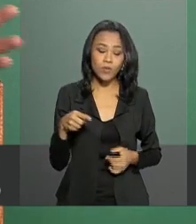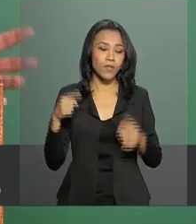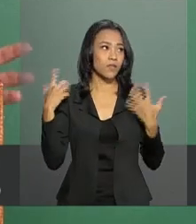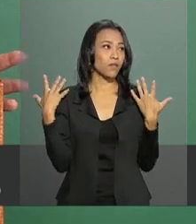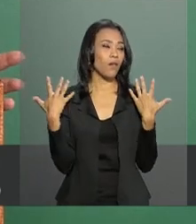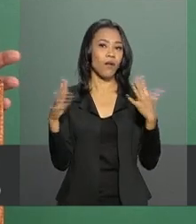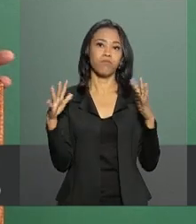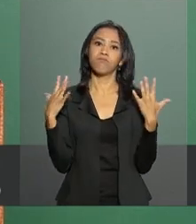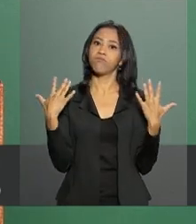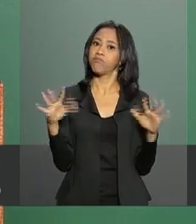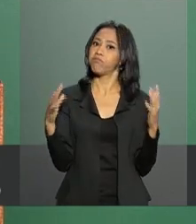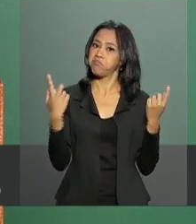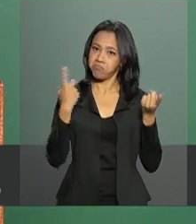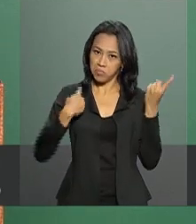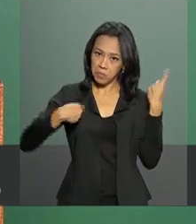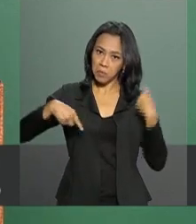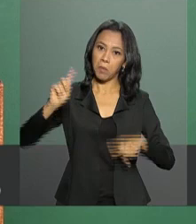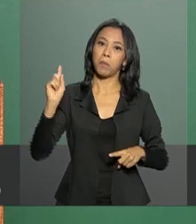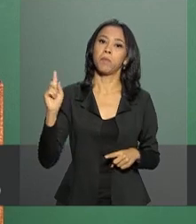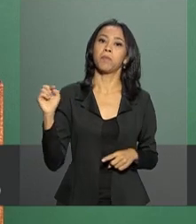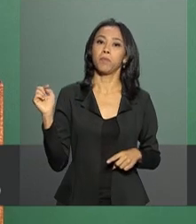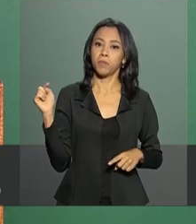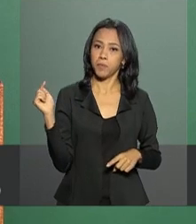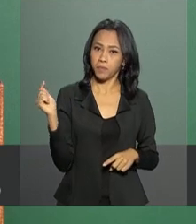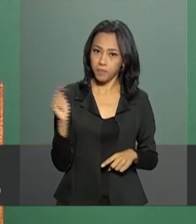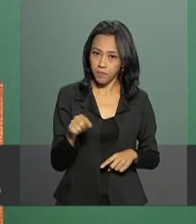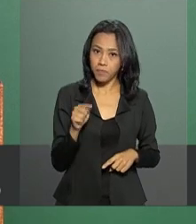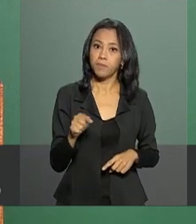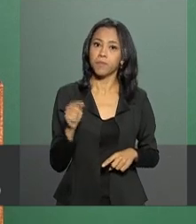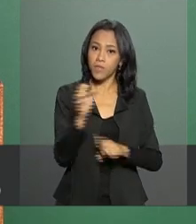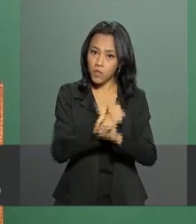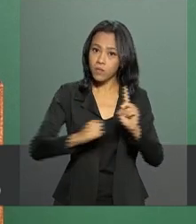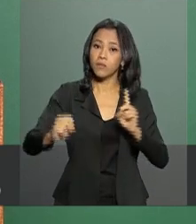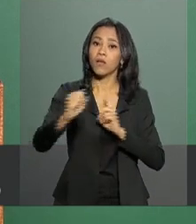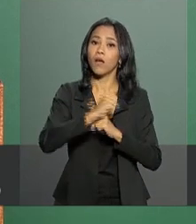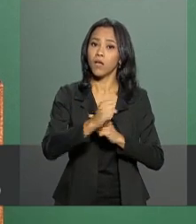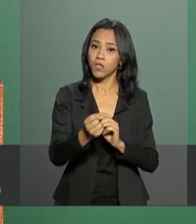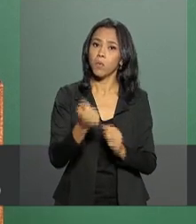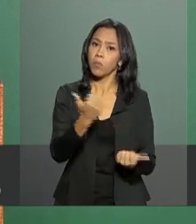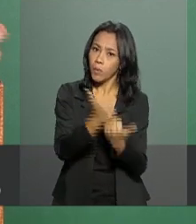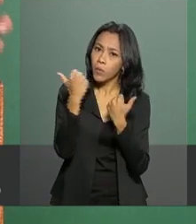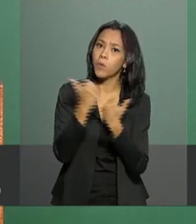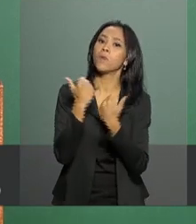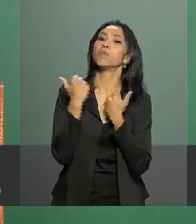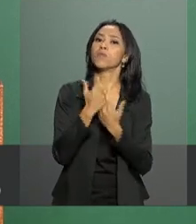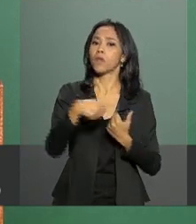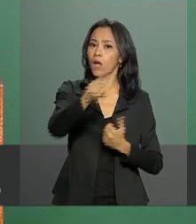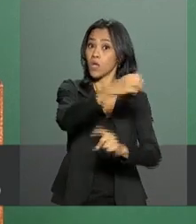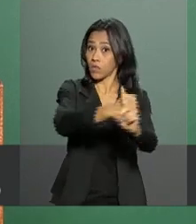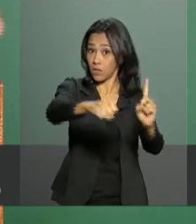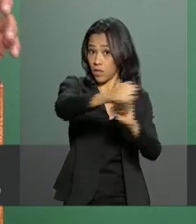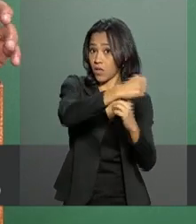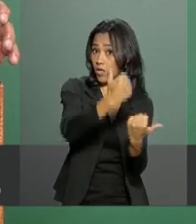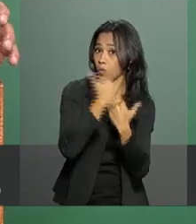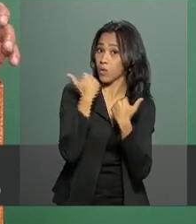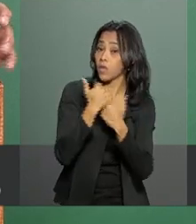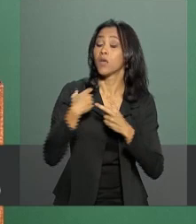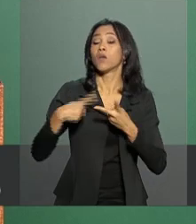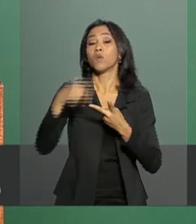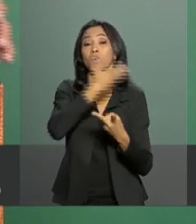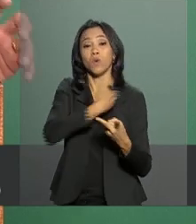extraordinária é da sociedade ou seja a sociedade eo estado